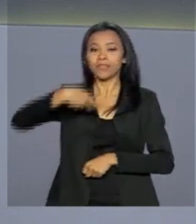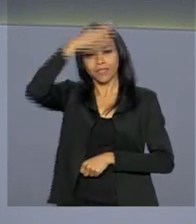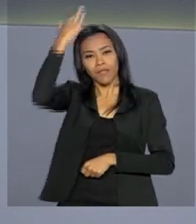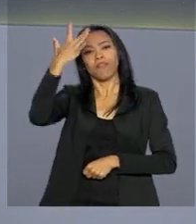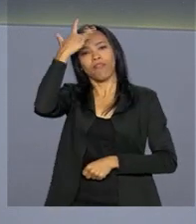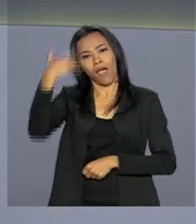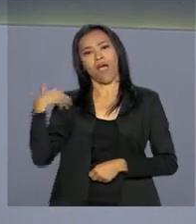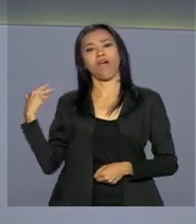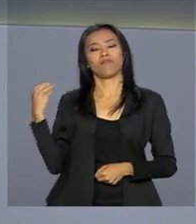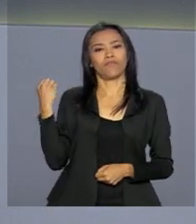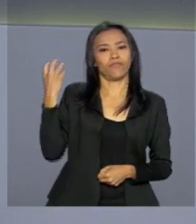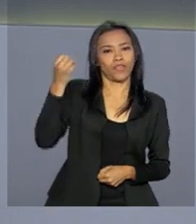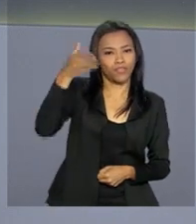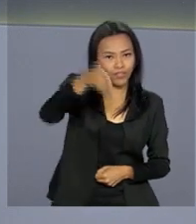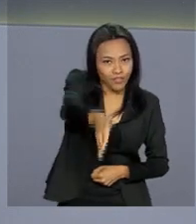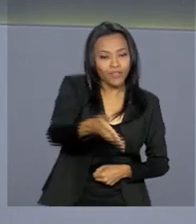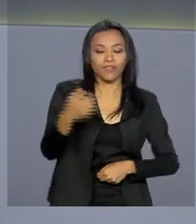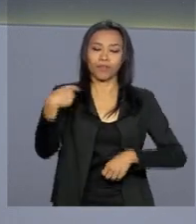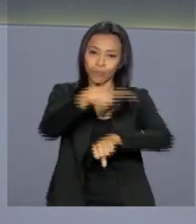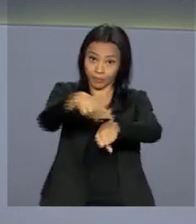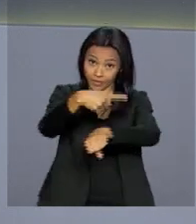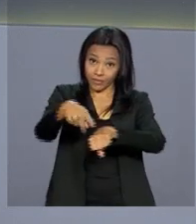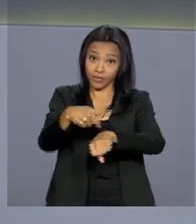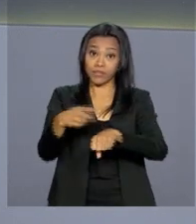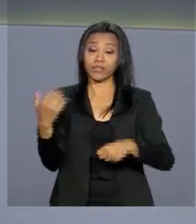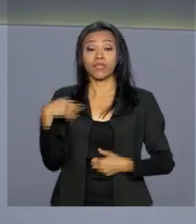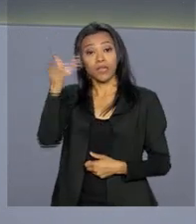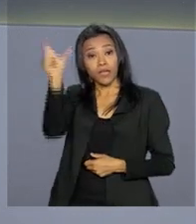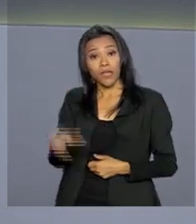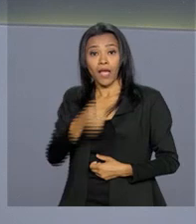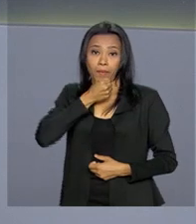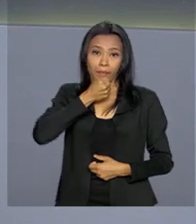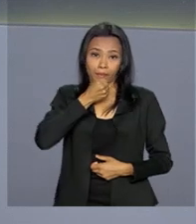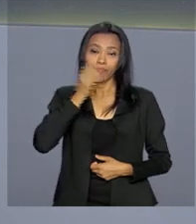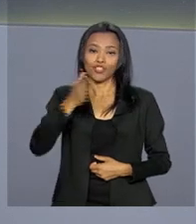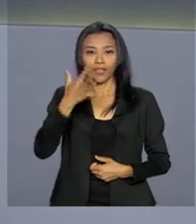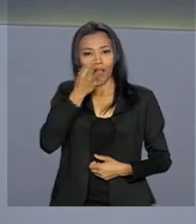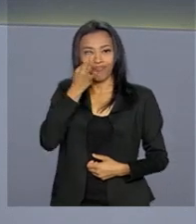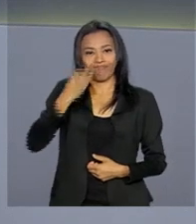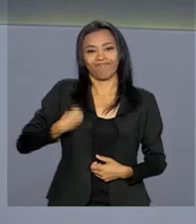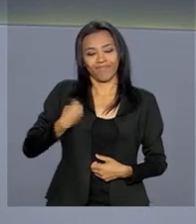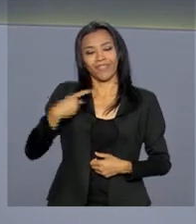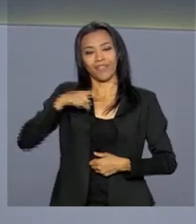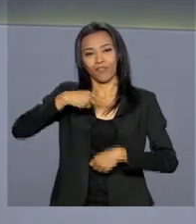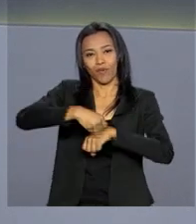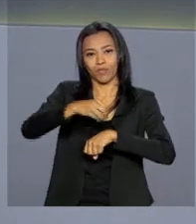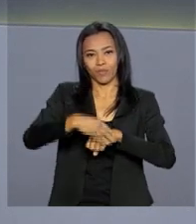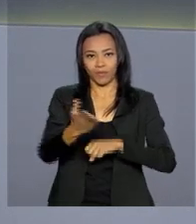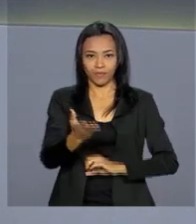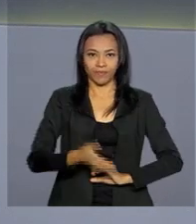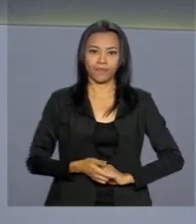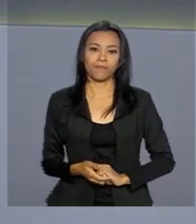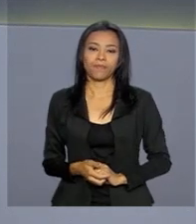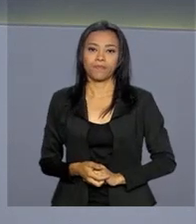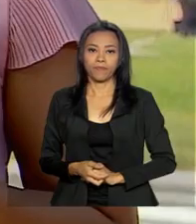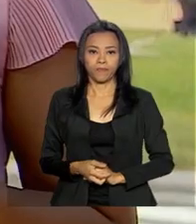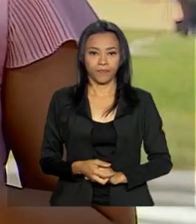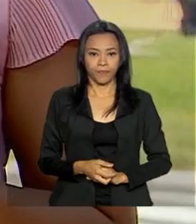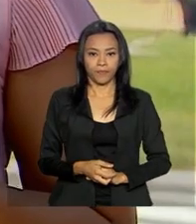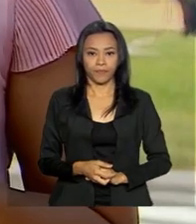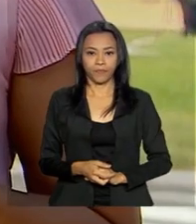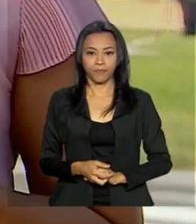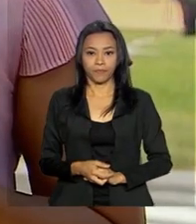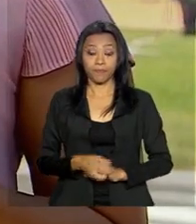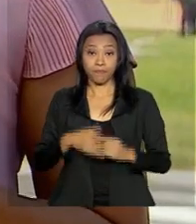na cidade de assunção capital paraguaia a repórter márcia fernandes já está lá e tem as informações o